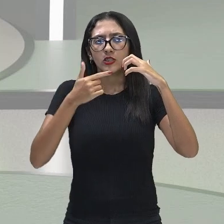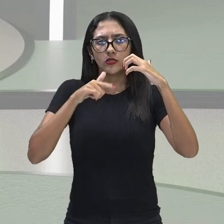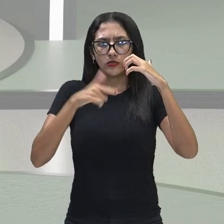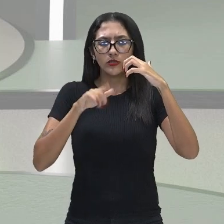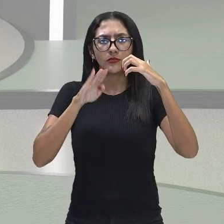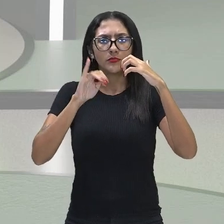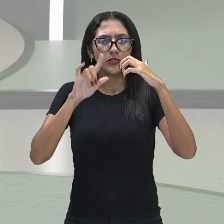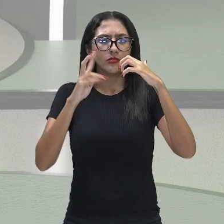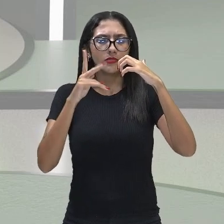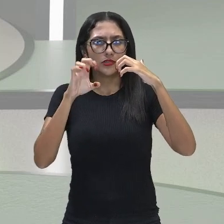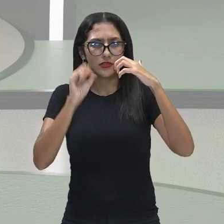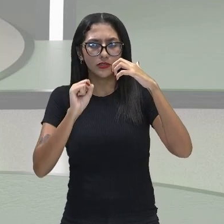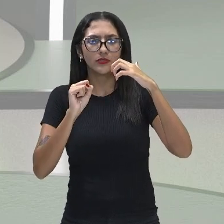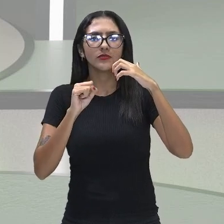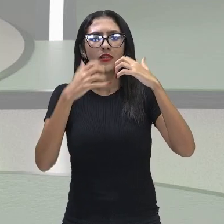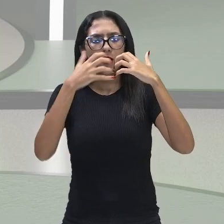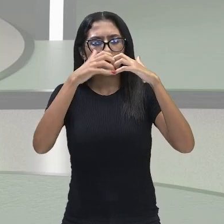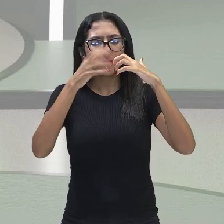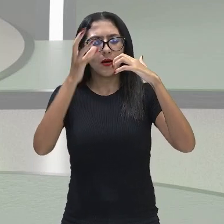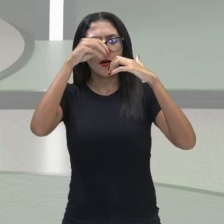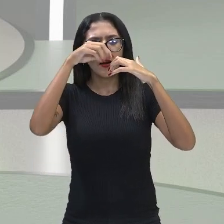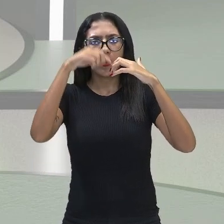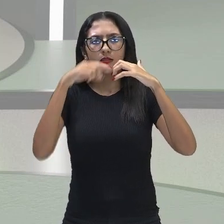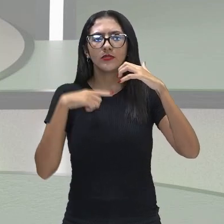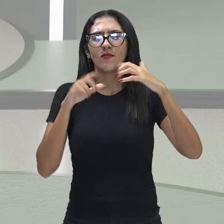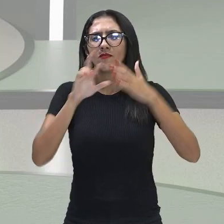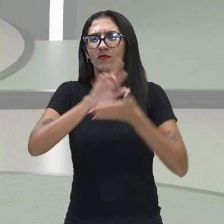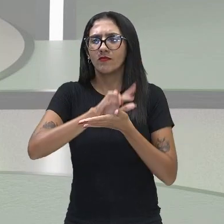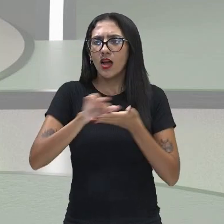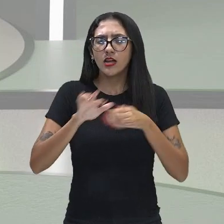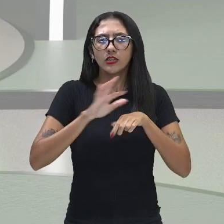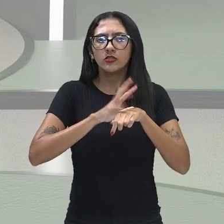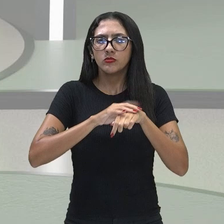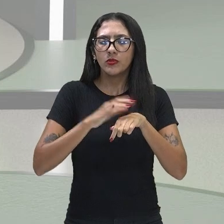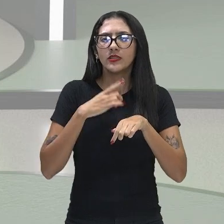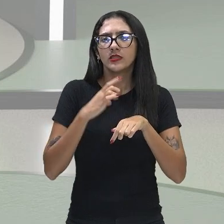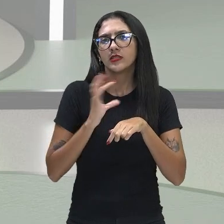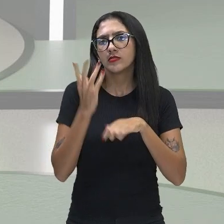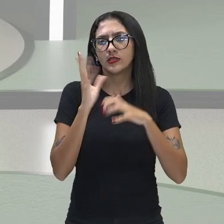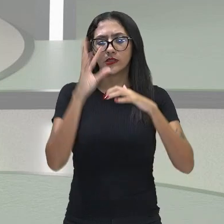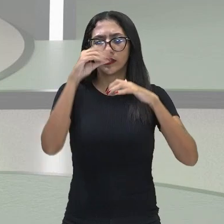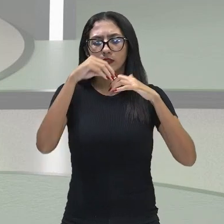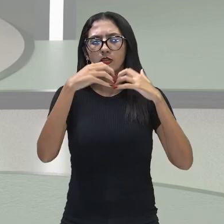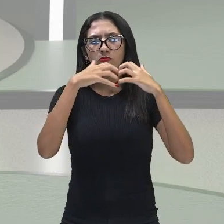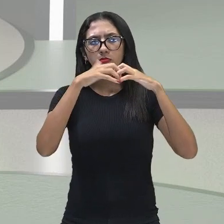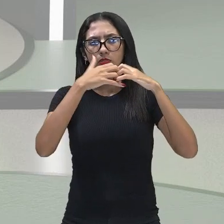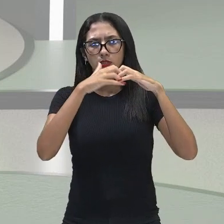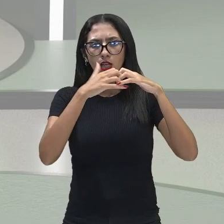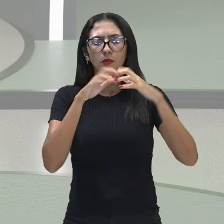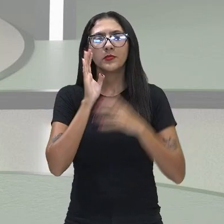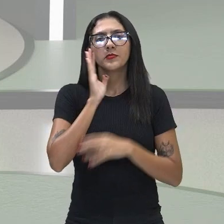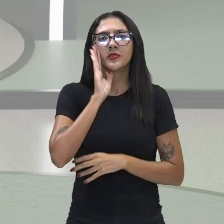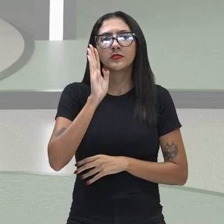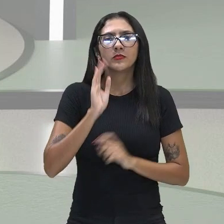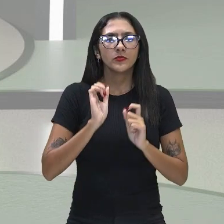não se multiplicam. Então, as doenças neurológicas degenerativas mais comuns e